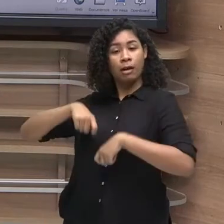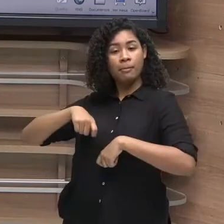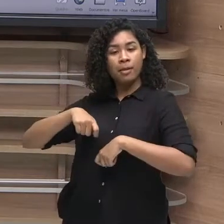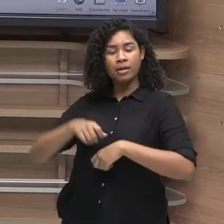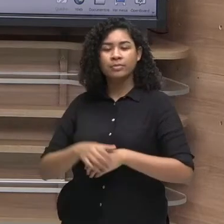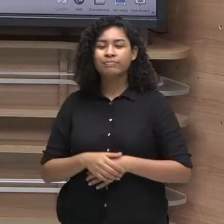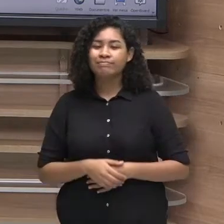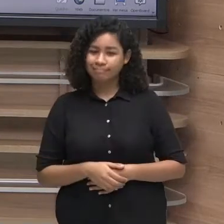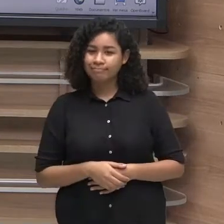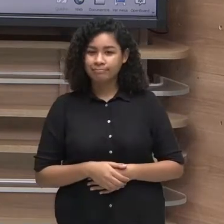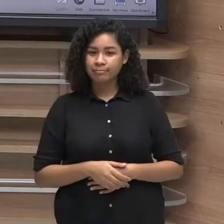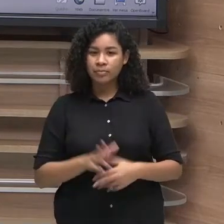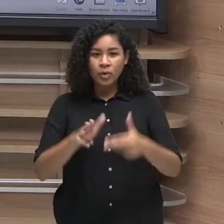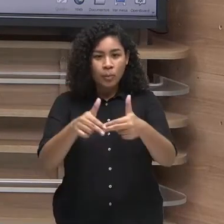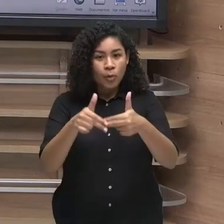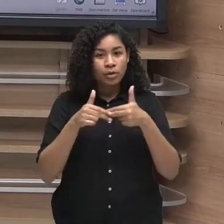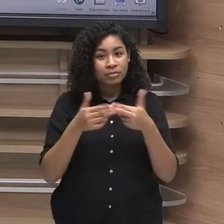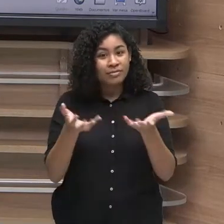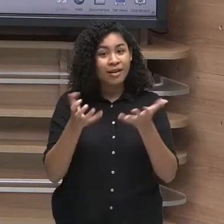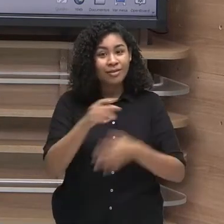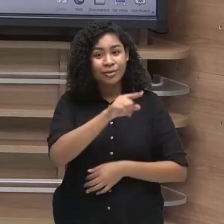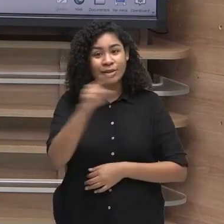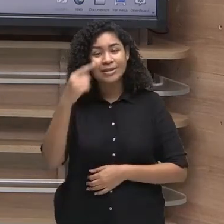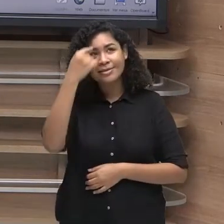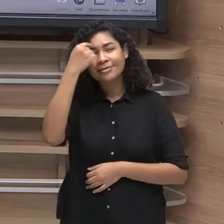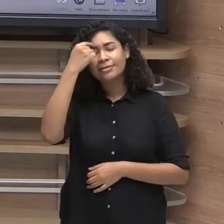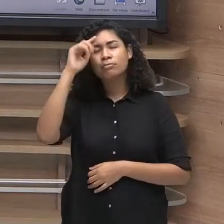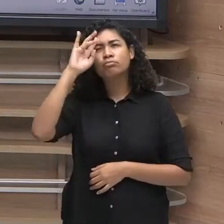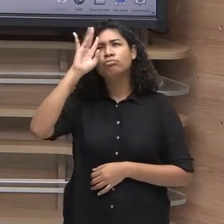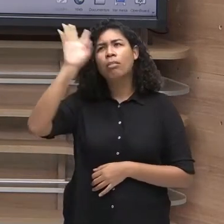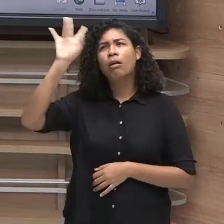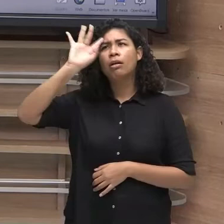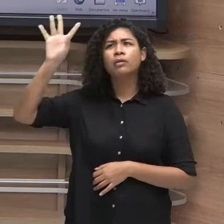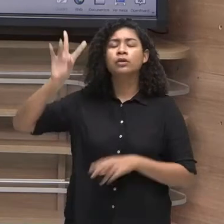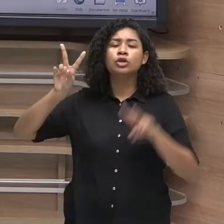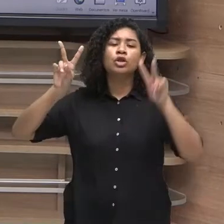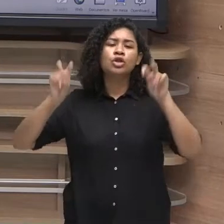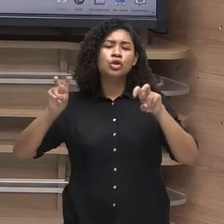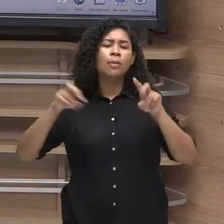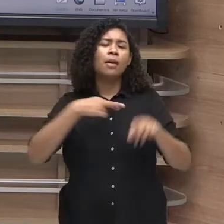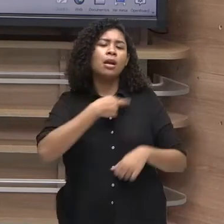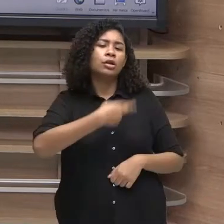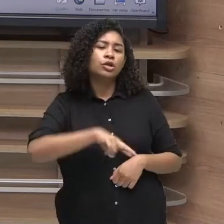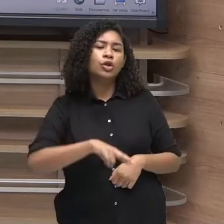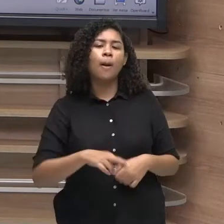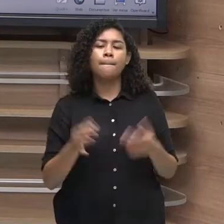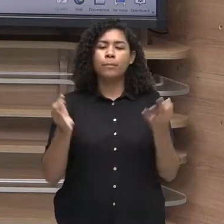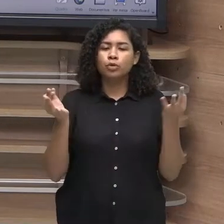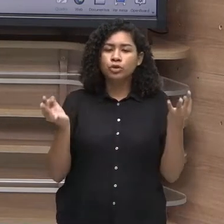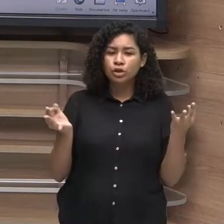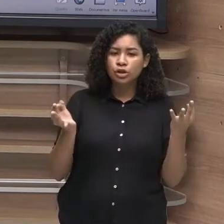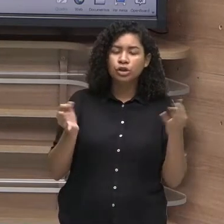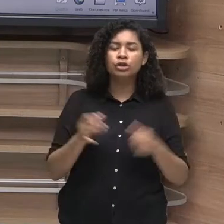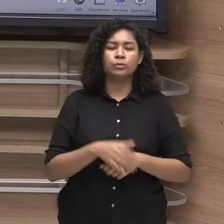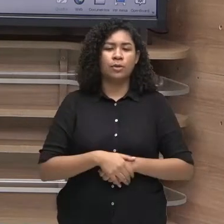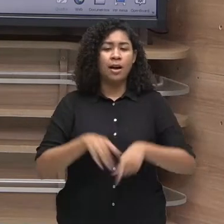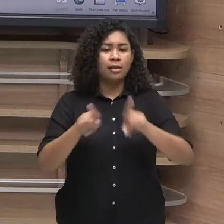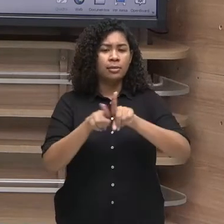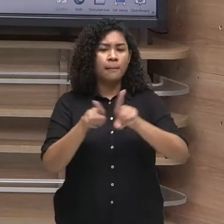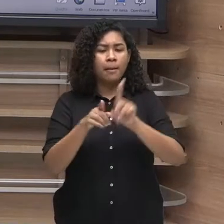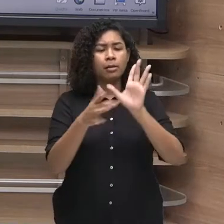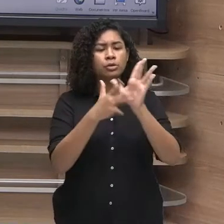que, principalmente as religiões cristãs, o budismo, outras religiões, elas fazem com muita atenção,